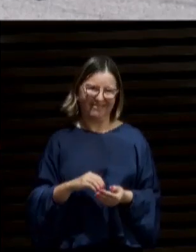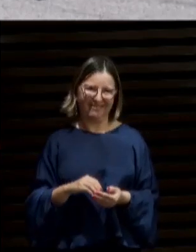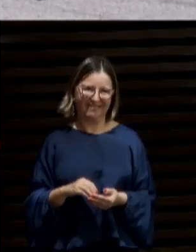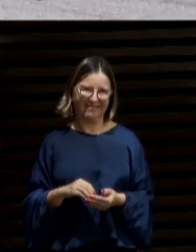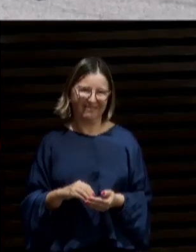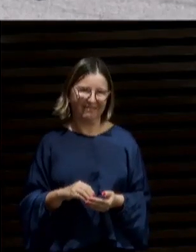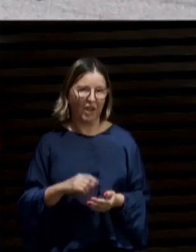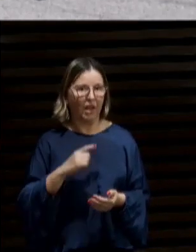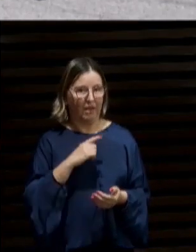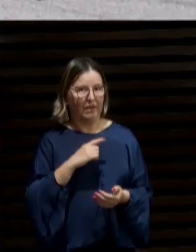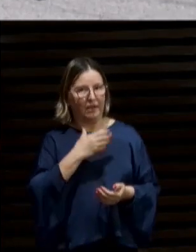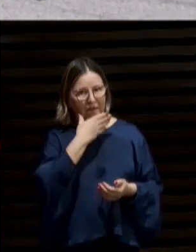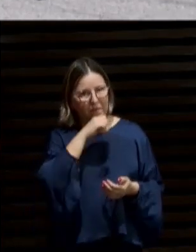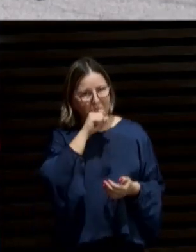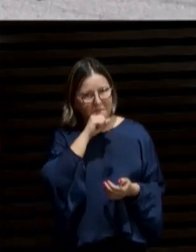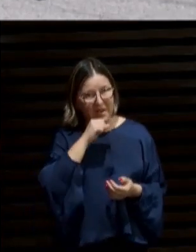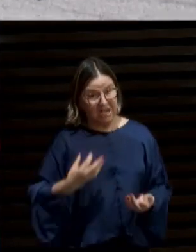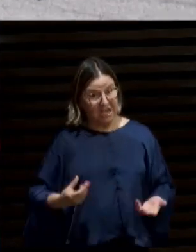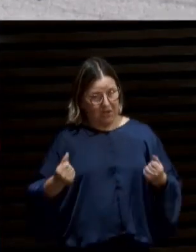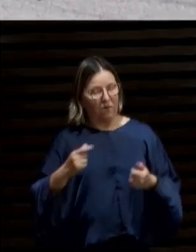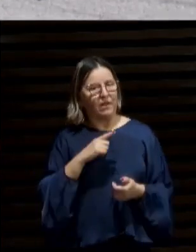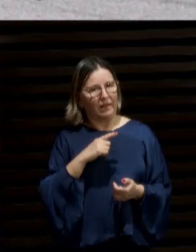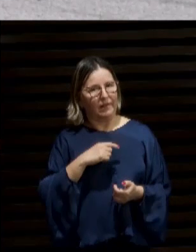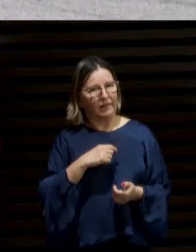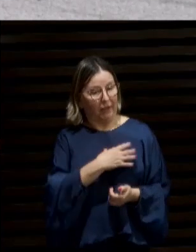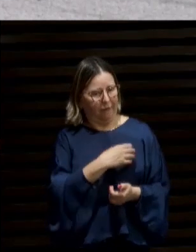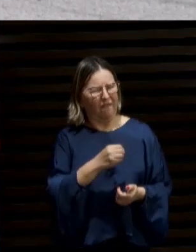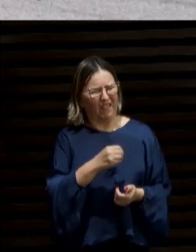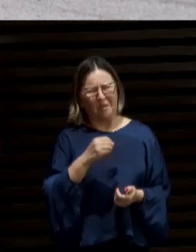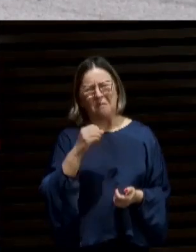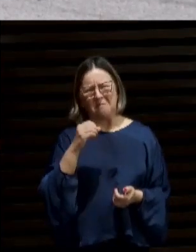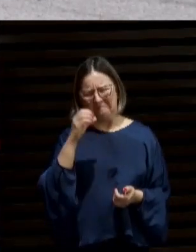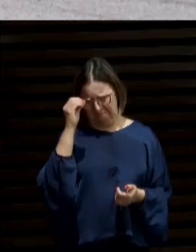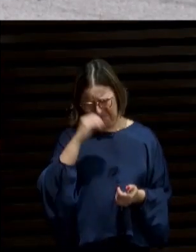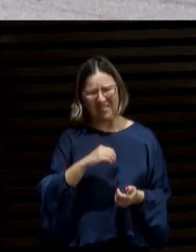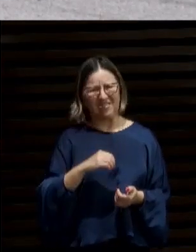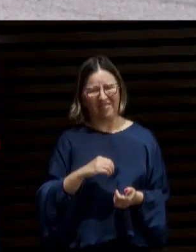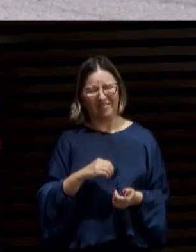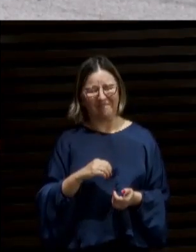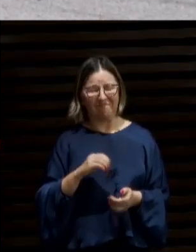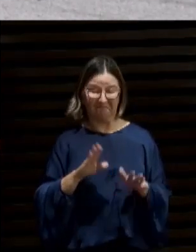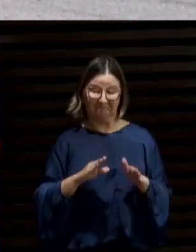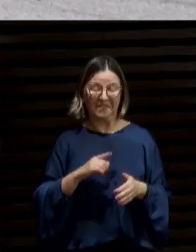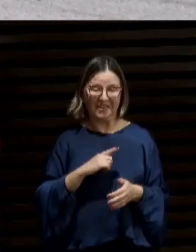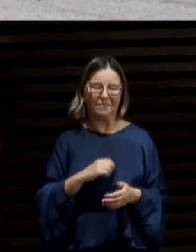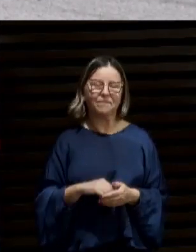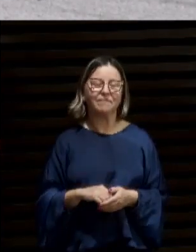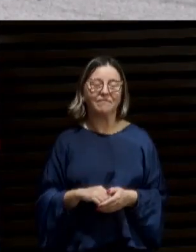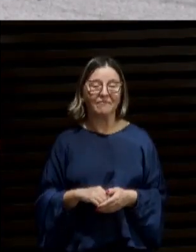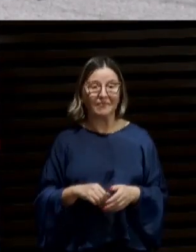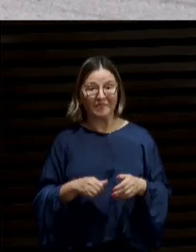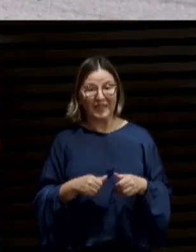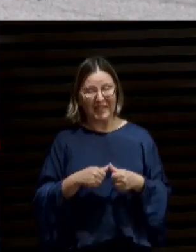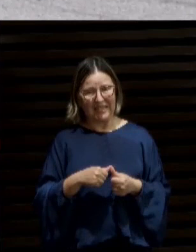Tem pai rico que tem filho preguiçoso? Às vezes tem, né? Aí o pai resolveu